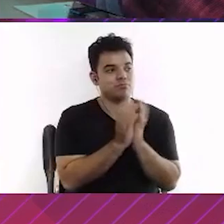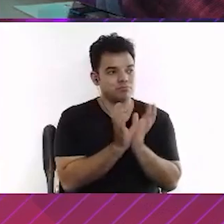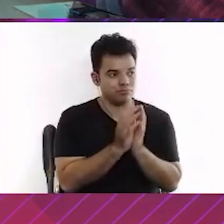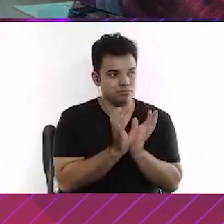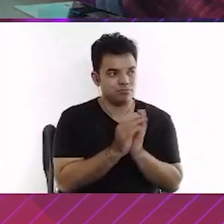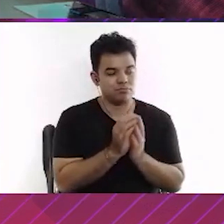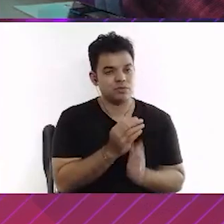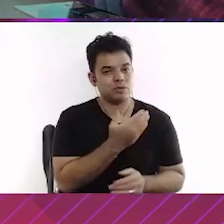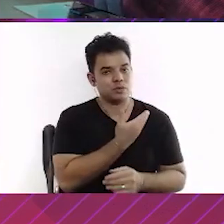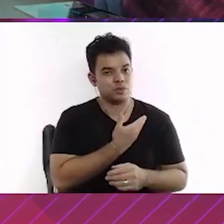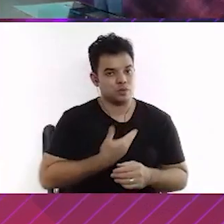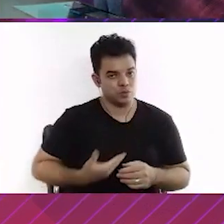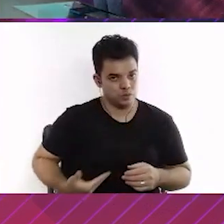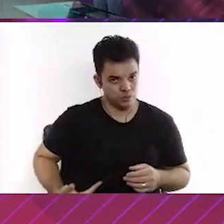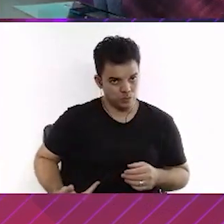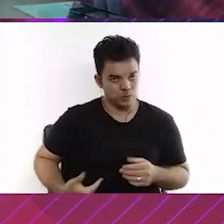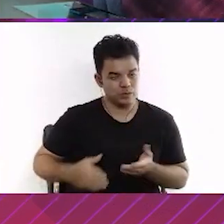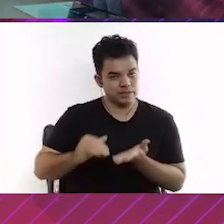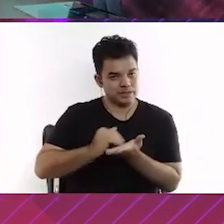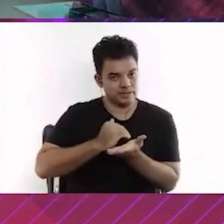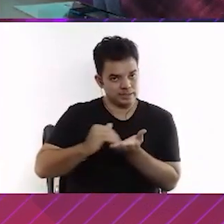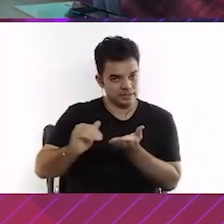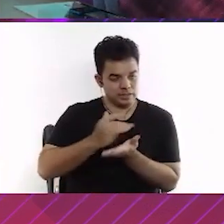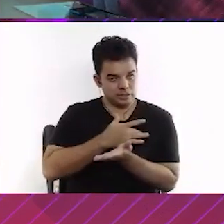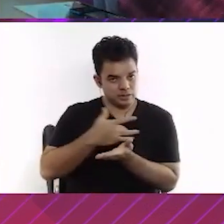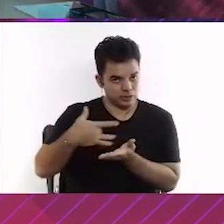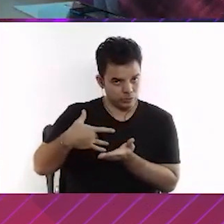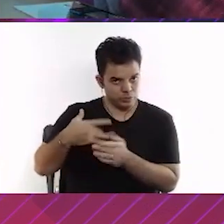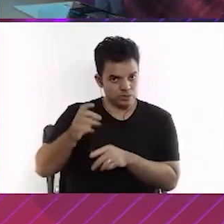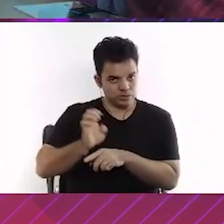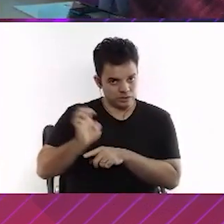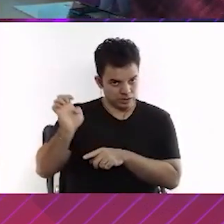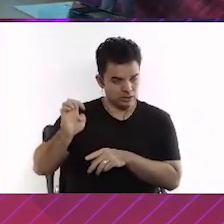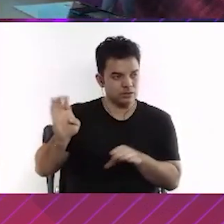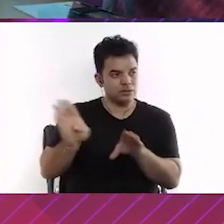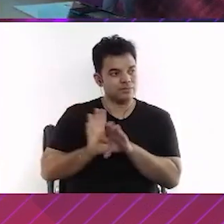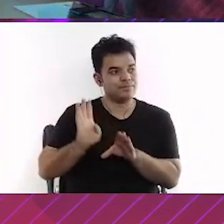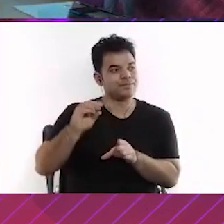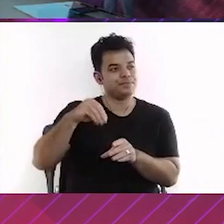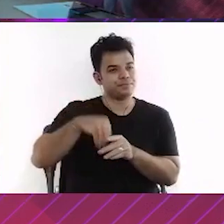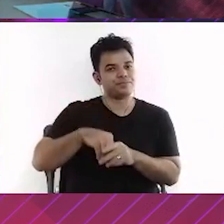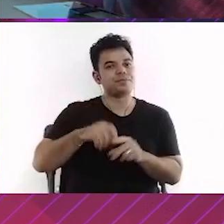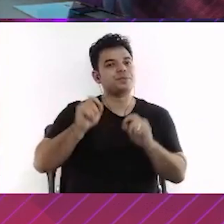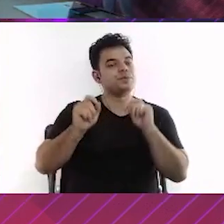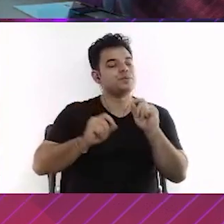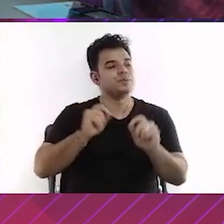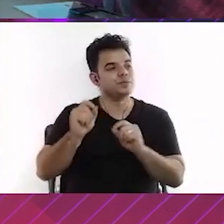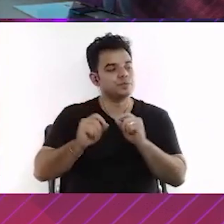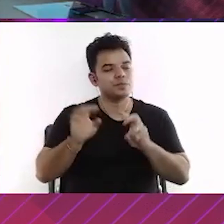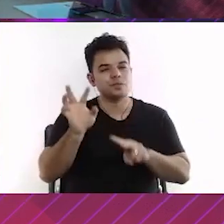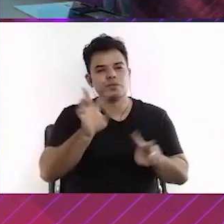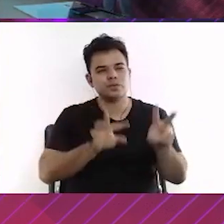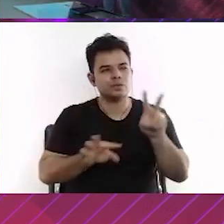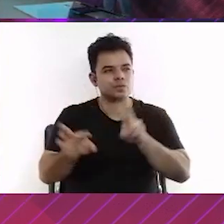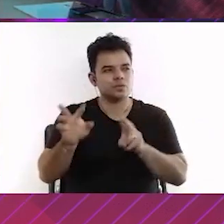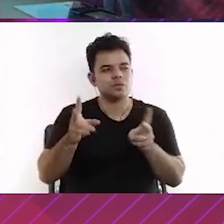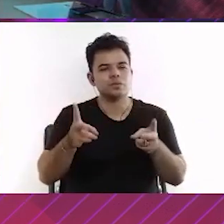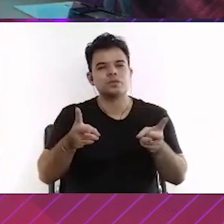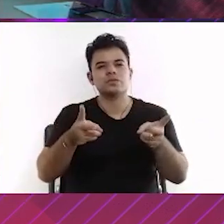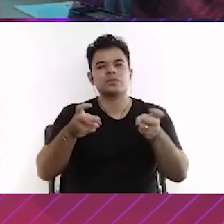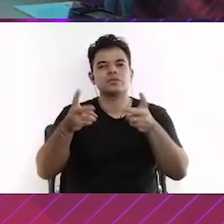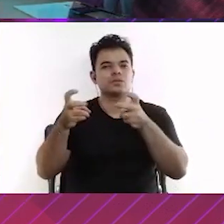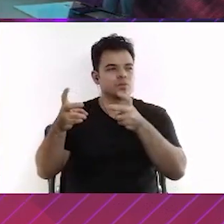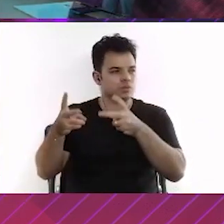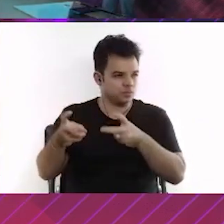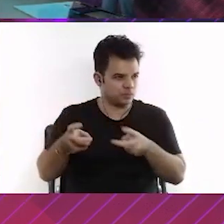Estado. E dentro desse cenário, como é que podemos observar essa conjuntura